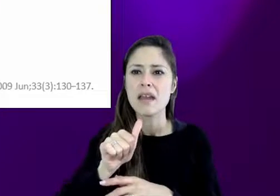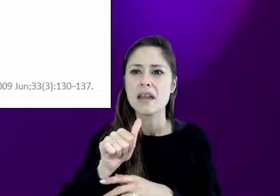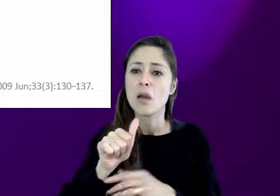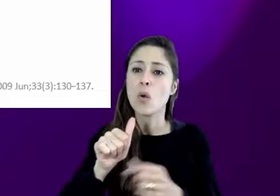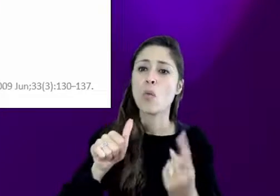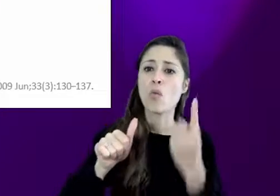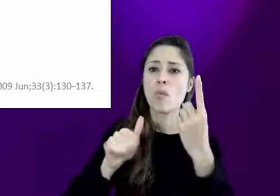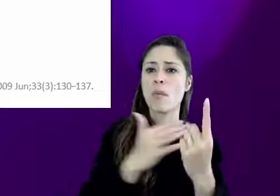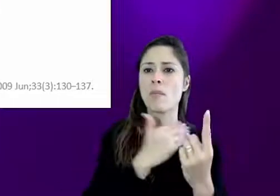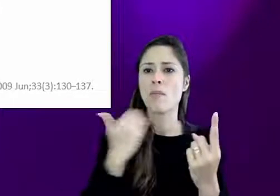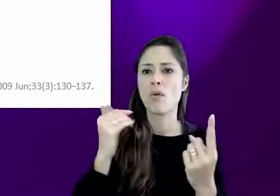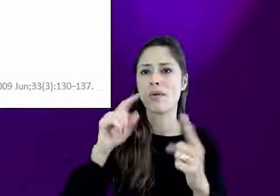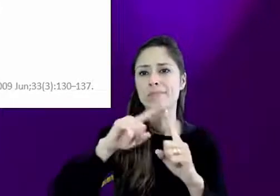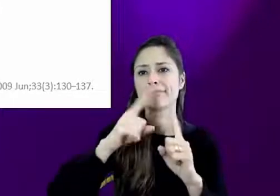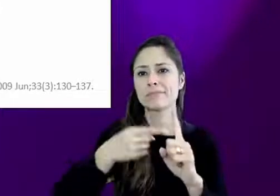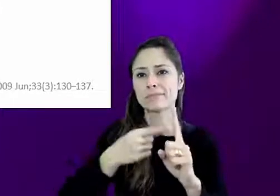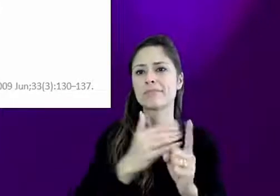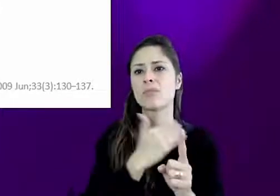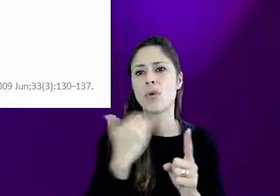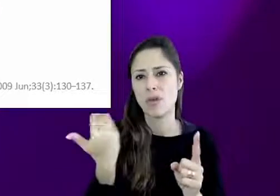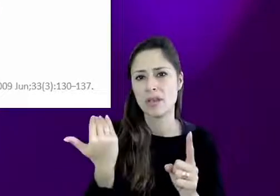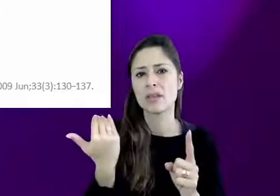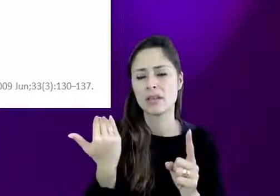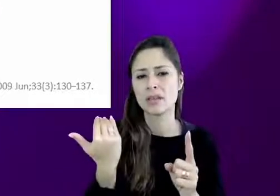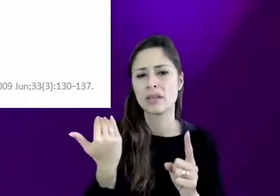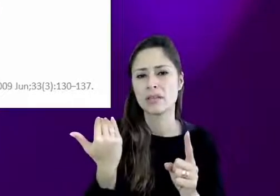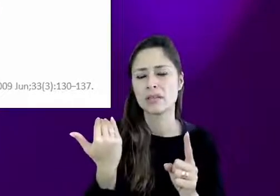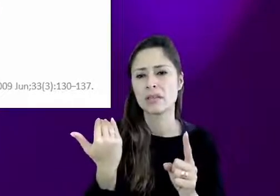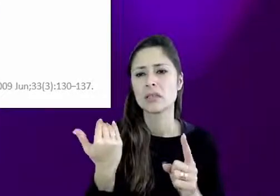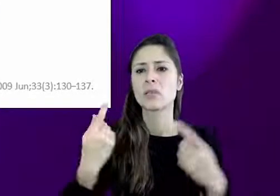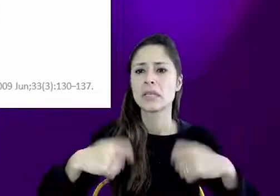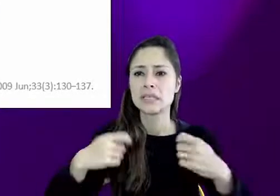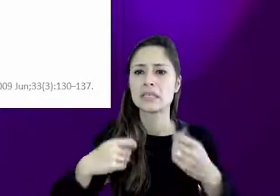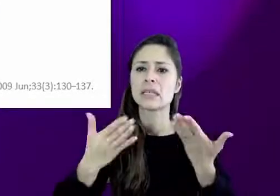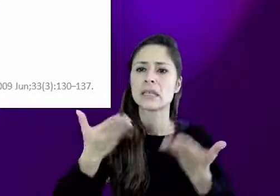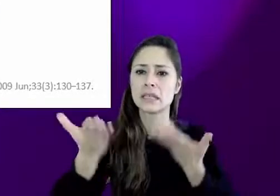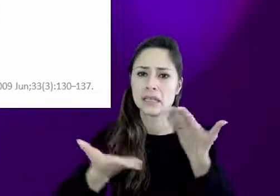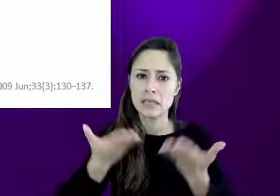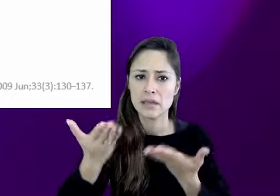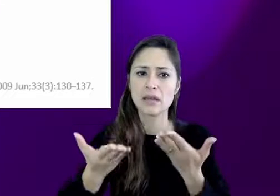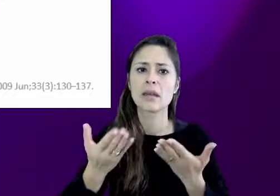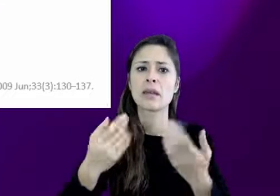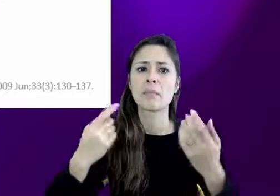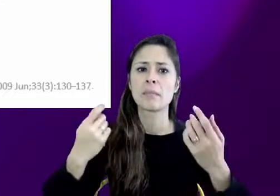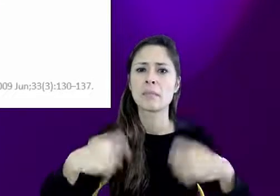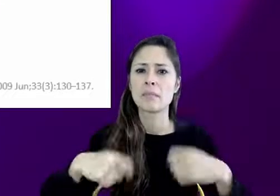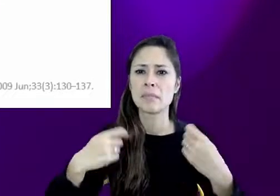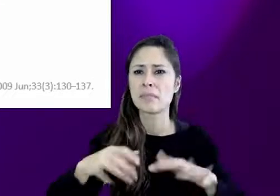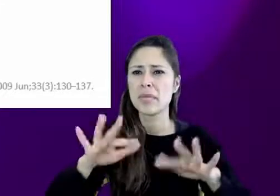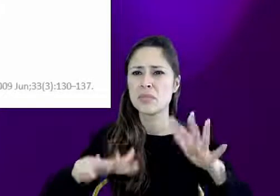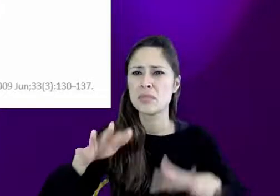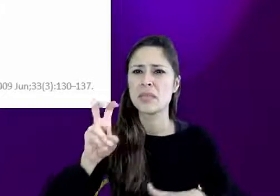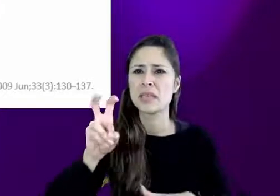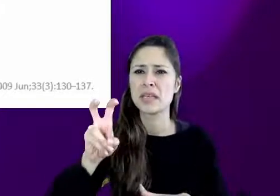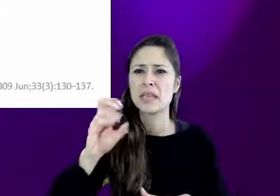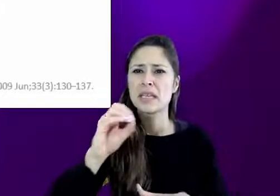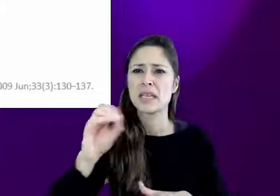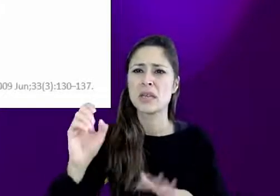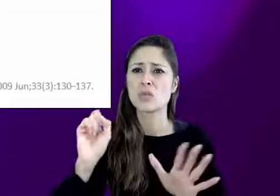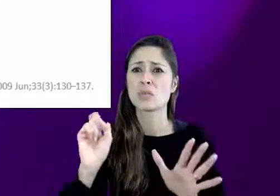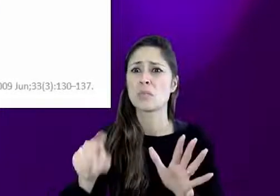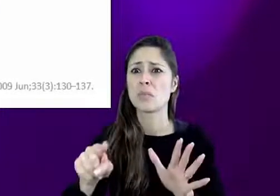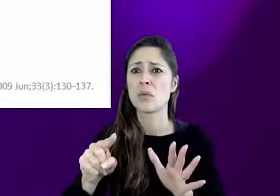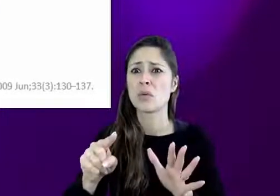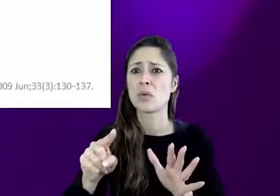relevante aqui a questão do impacto perinatal, né? São pelo menos 500 mil mortes perinatais ao